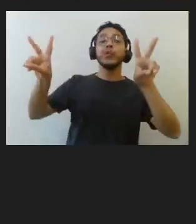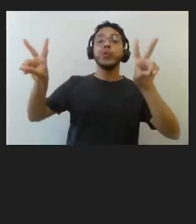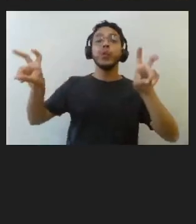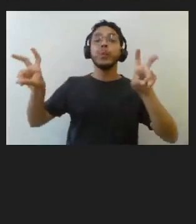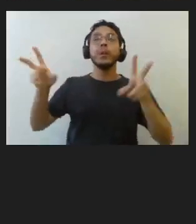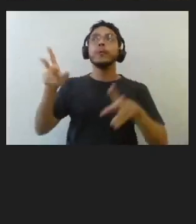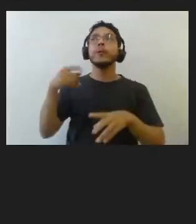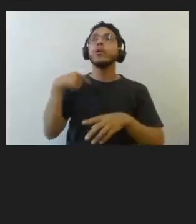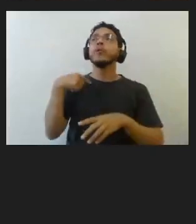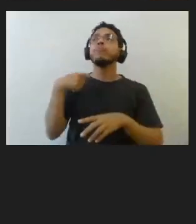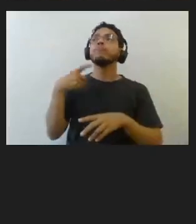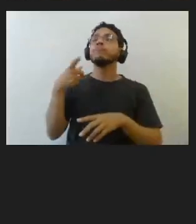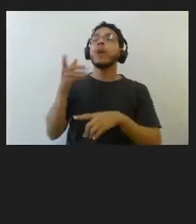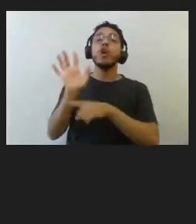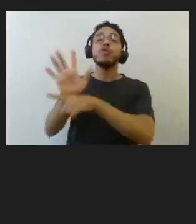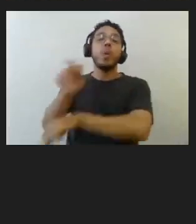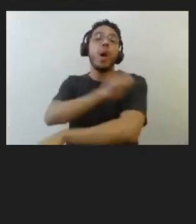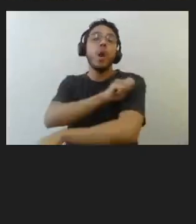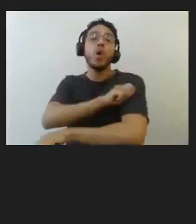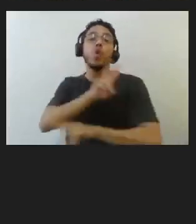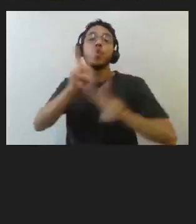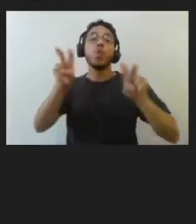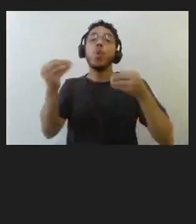uma dúvida de um aluno sobre como